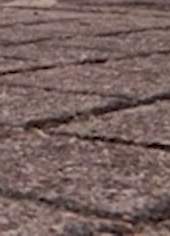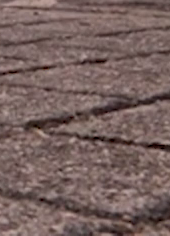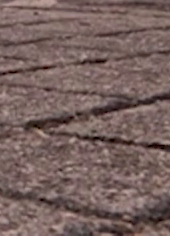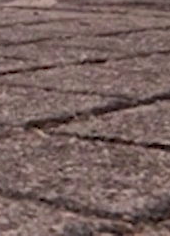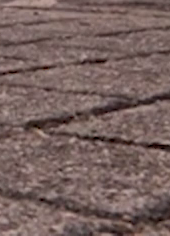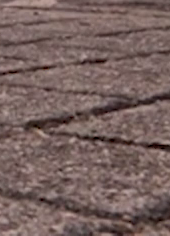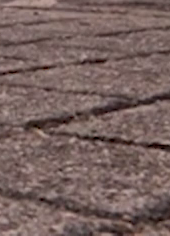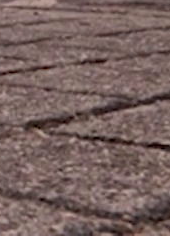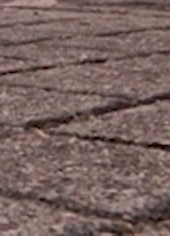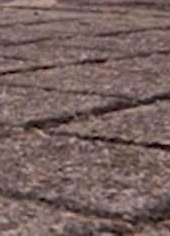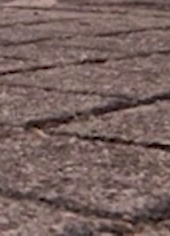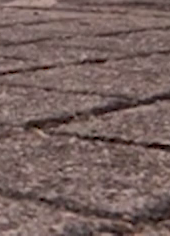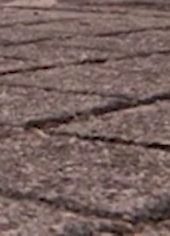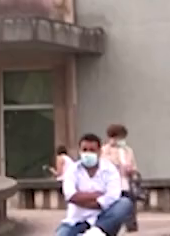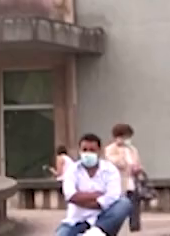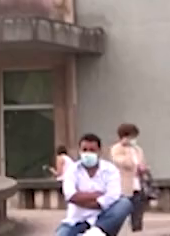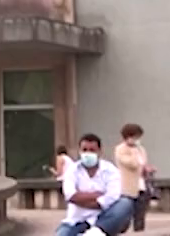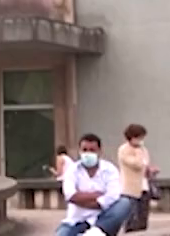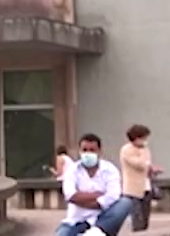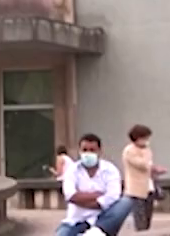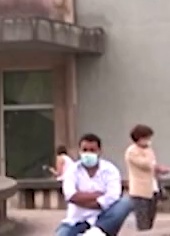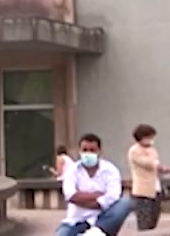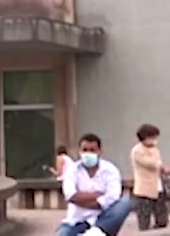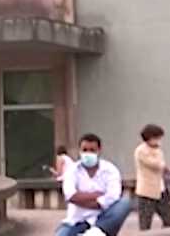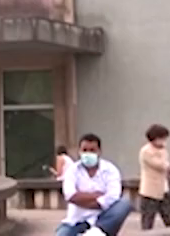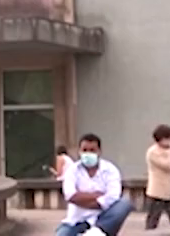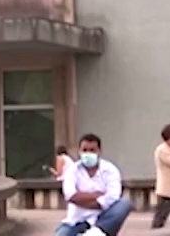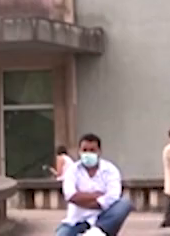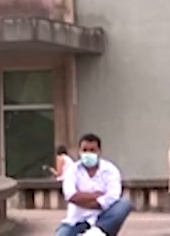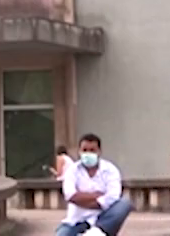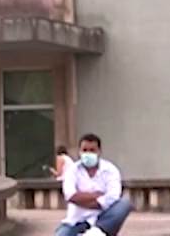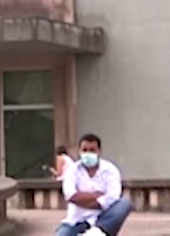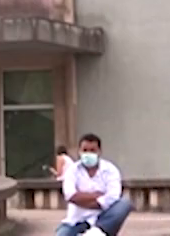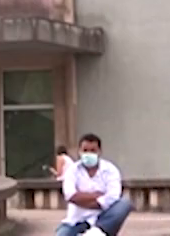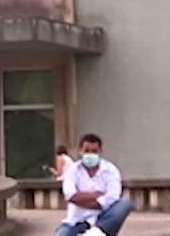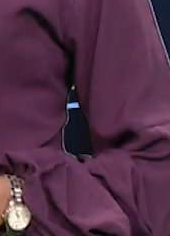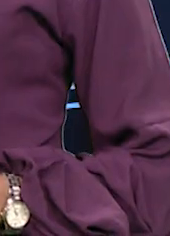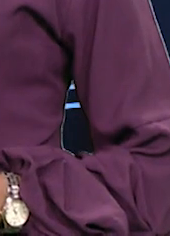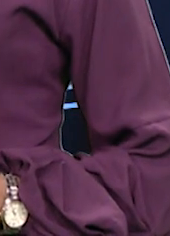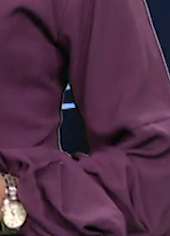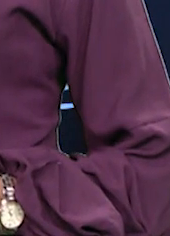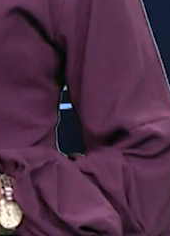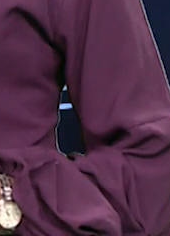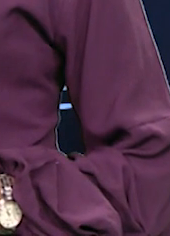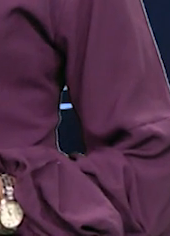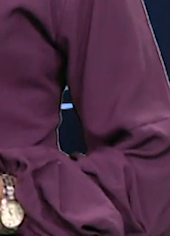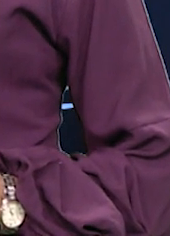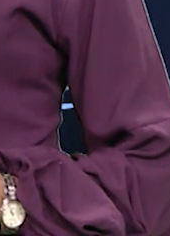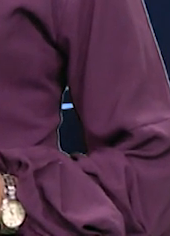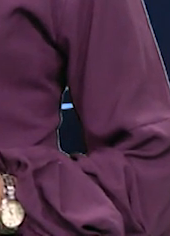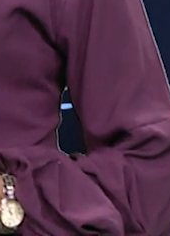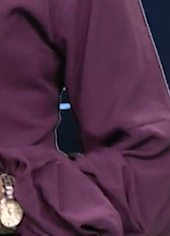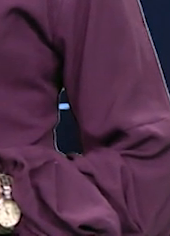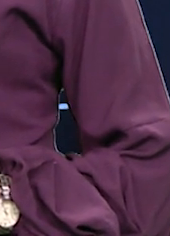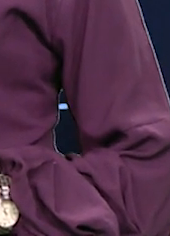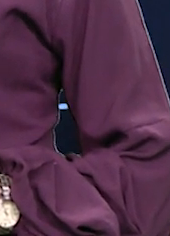saúde, este é um momento de esperança para o futuro, num hospital que se considera mais bem preparado para o próximo inverno. Em Portugal, o secretário-geral